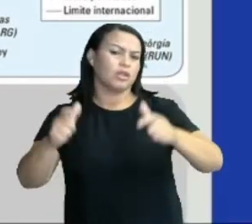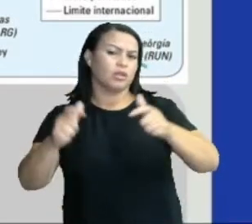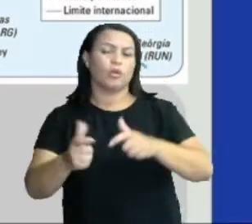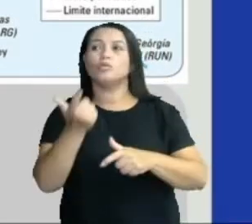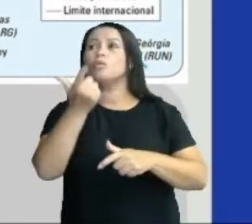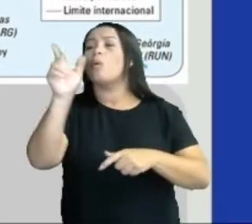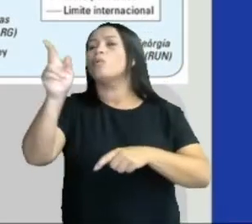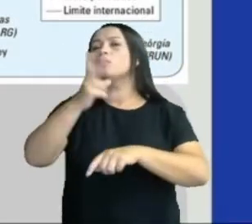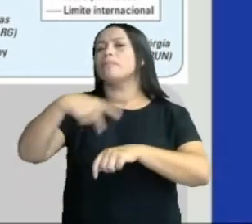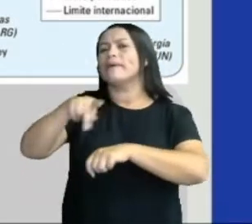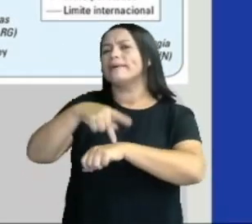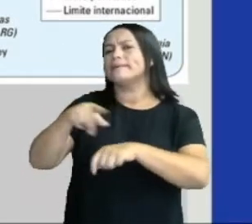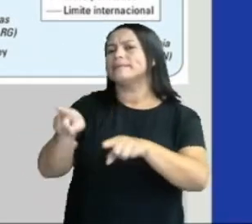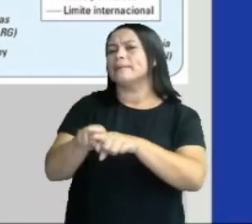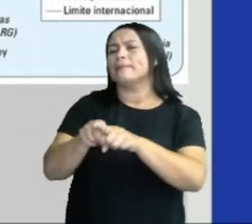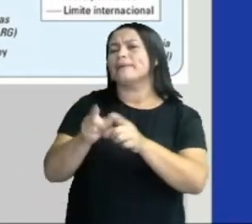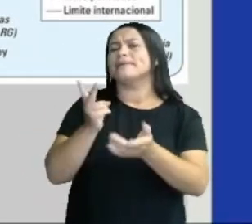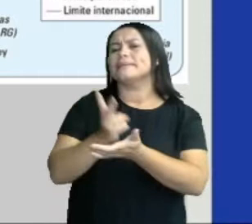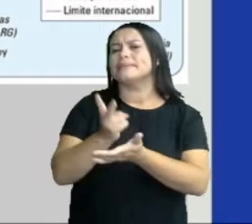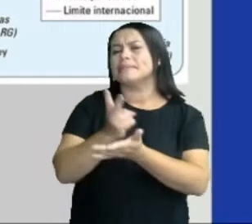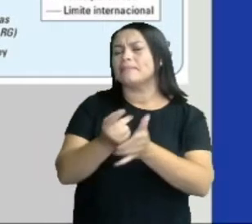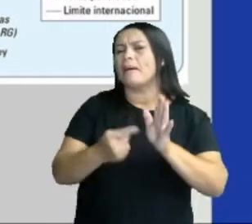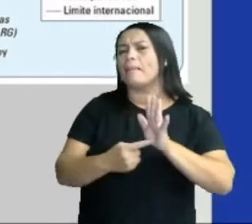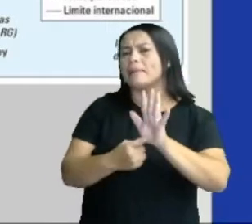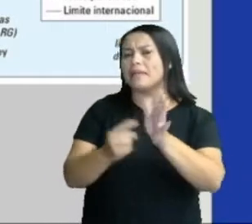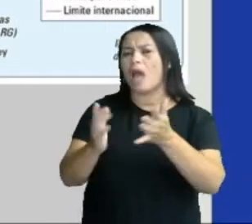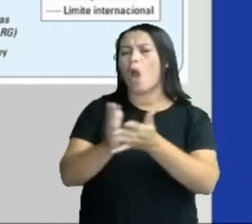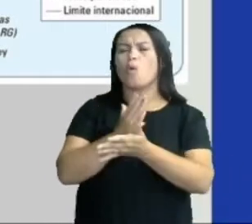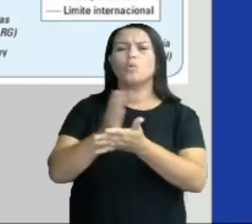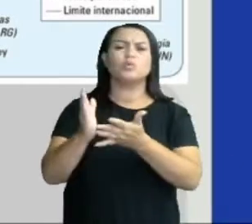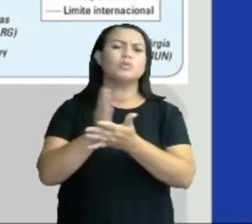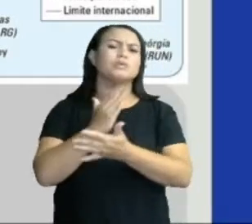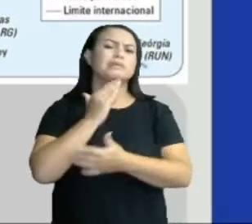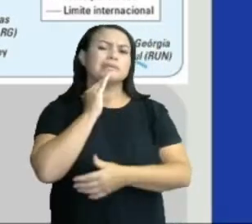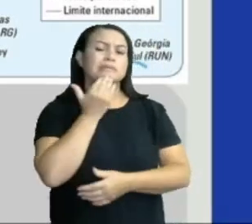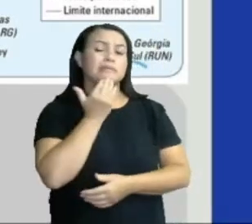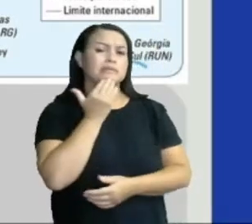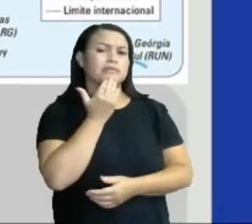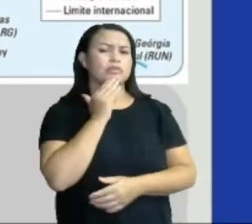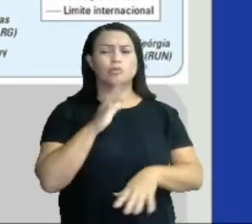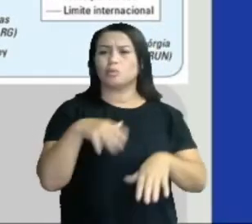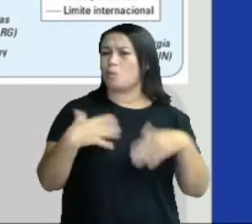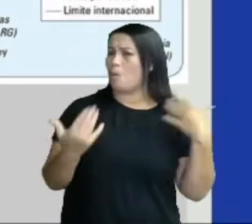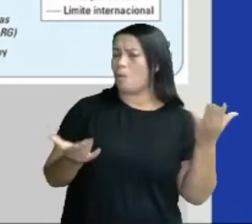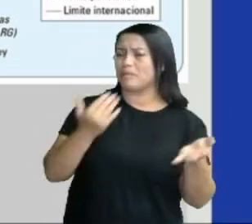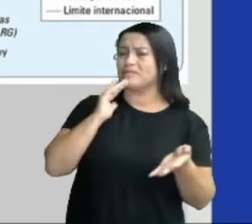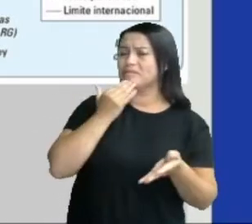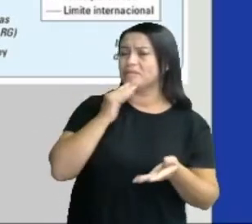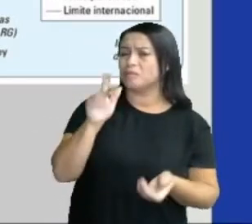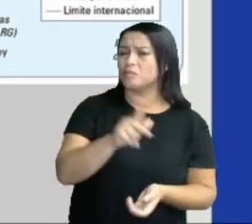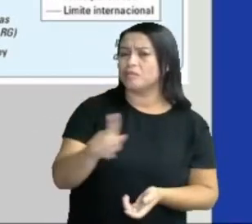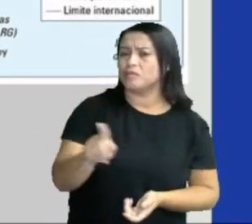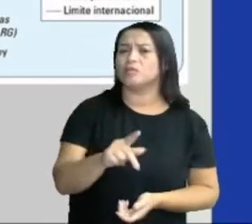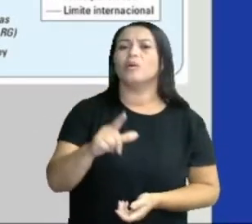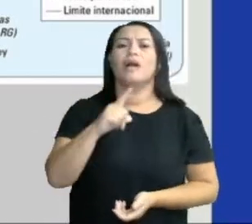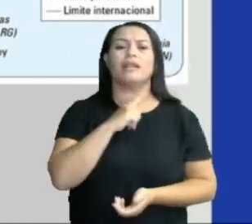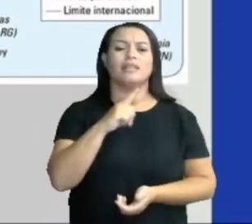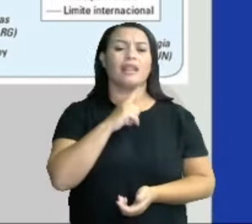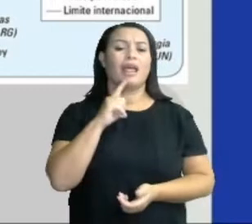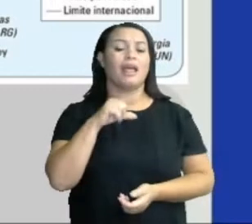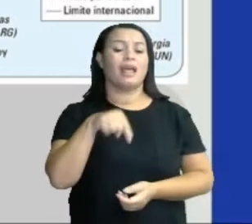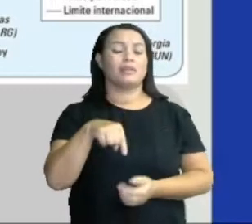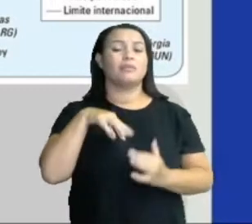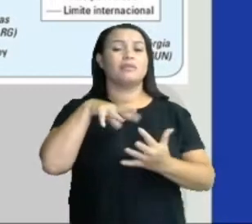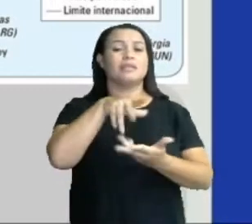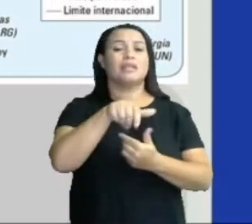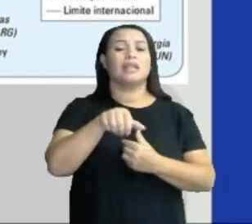outro país, eles vão sempre apresentar alguns defeitos. Como assim defeitos, professor? Bem, veja só, a superfície da Terra